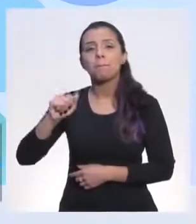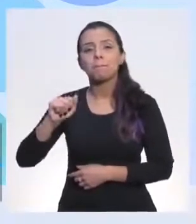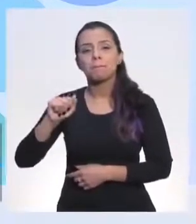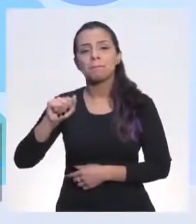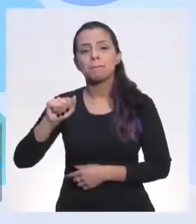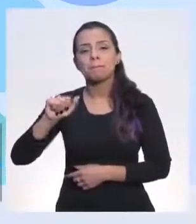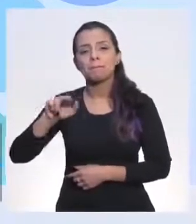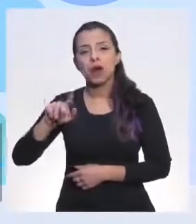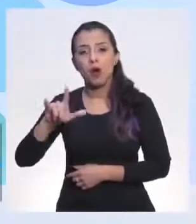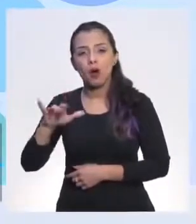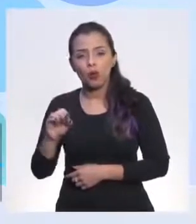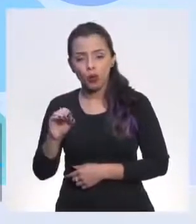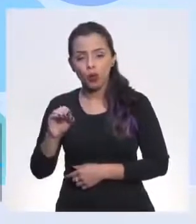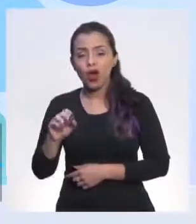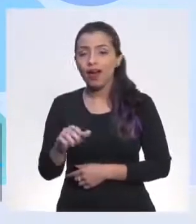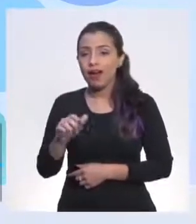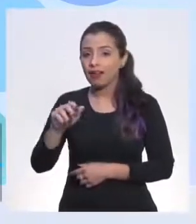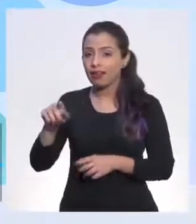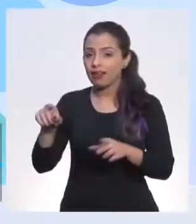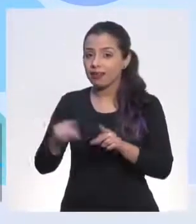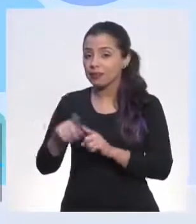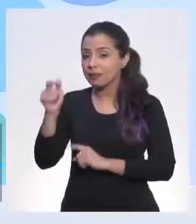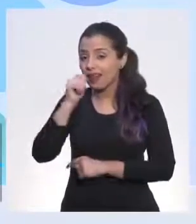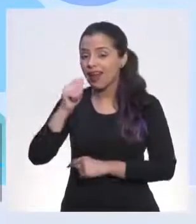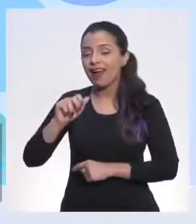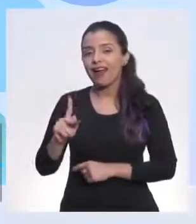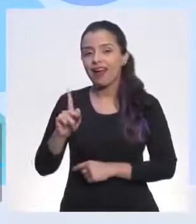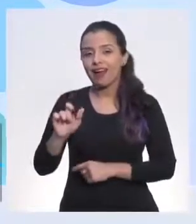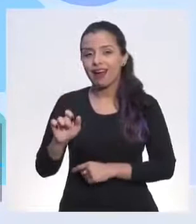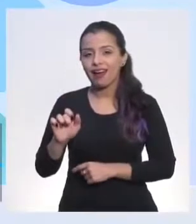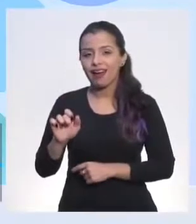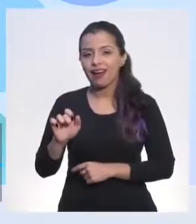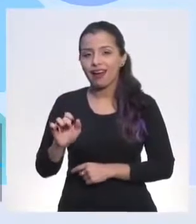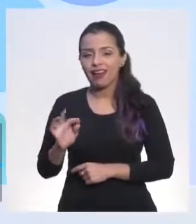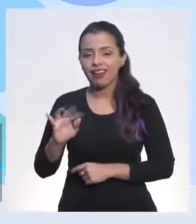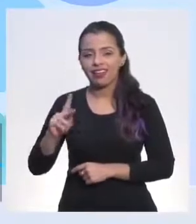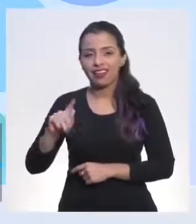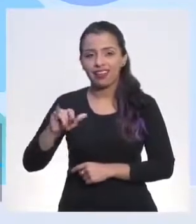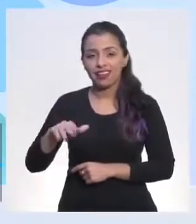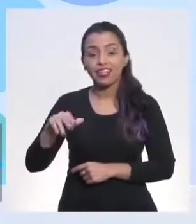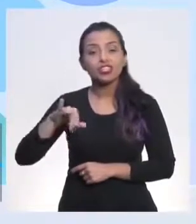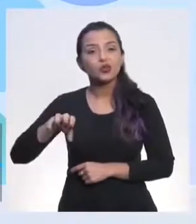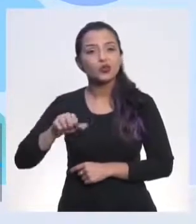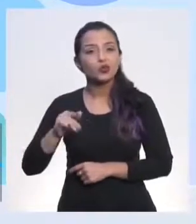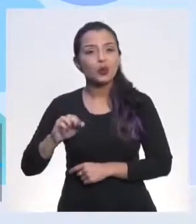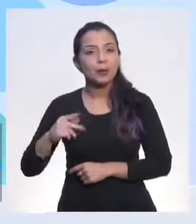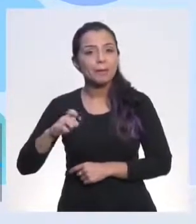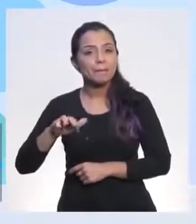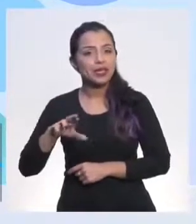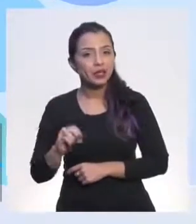a Kathleen, cadê quem mais? João Pedro, Eduardo,